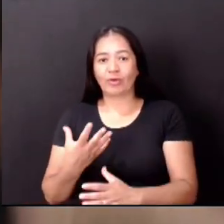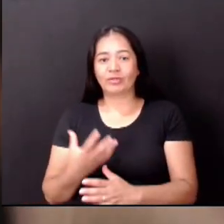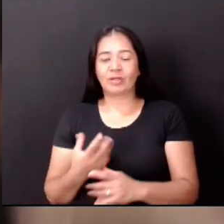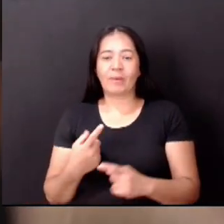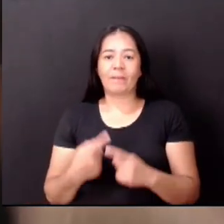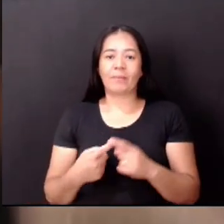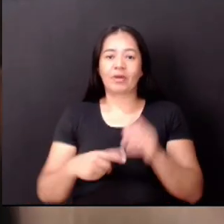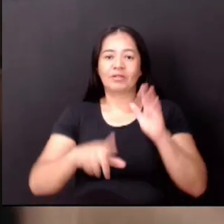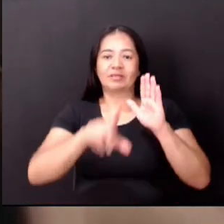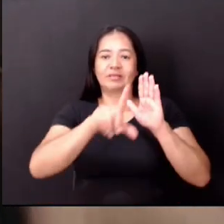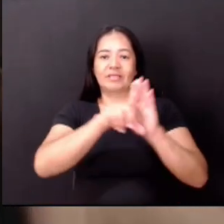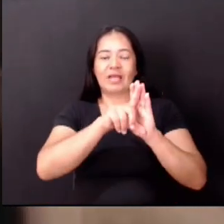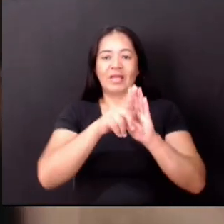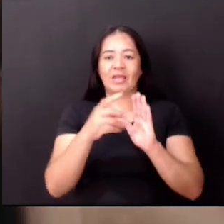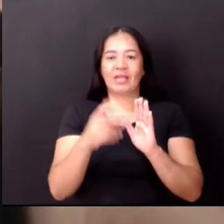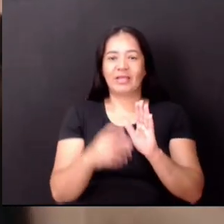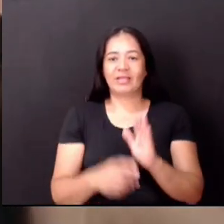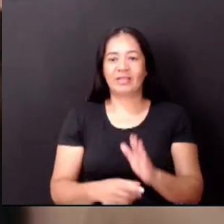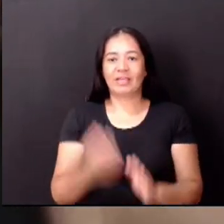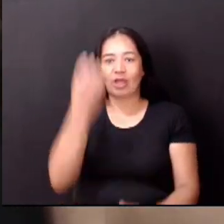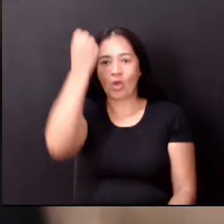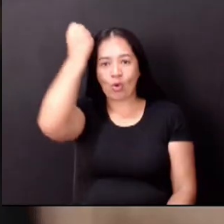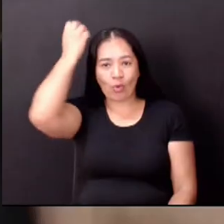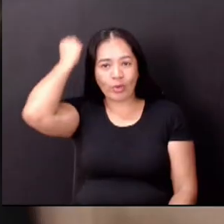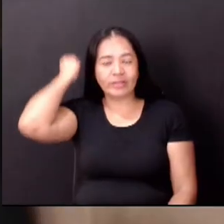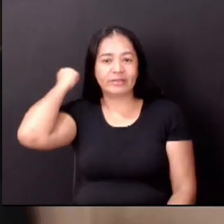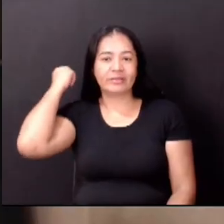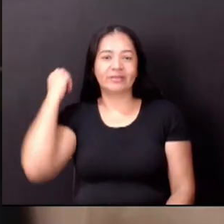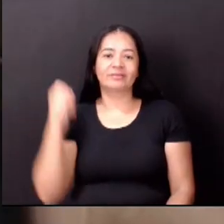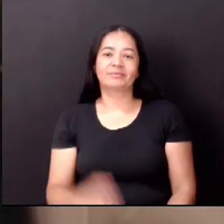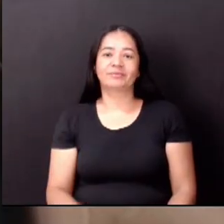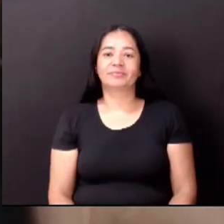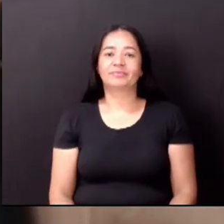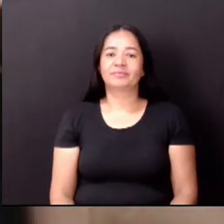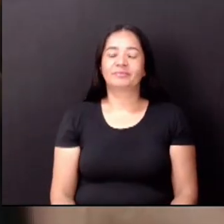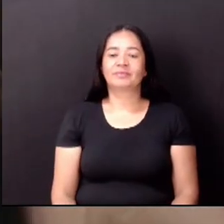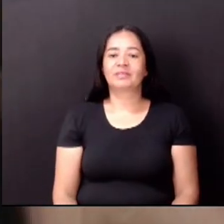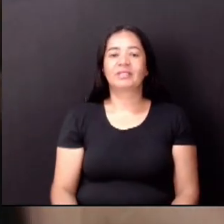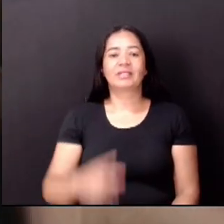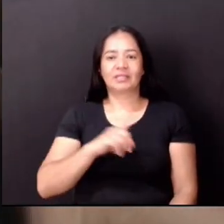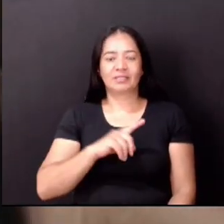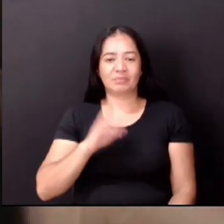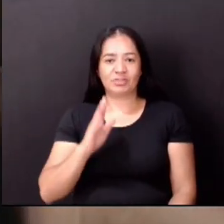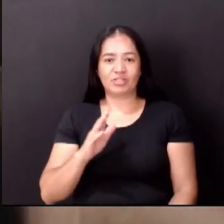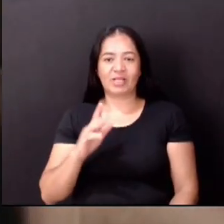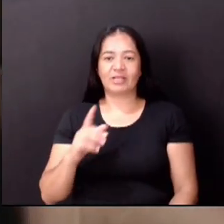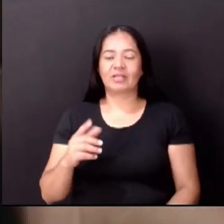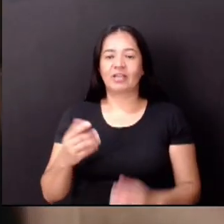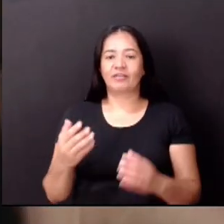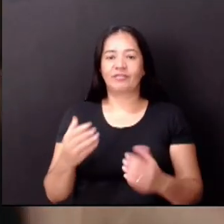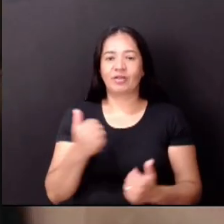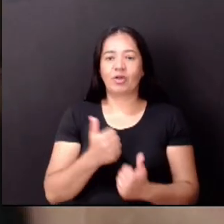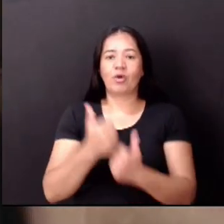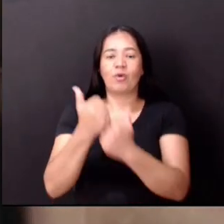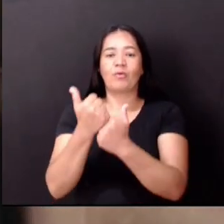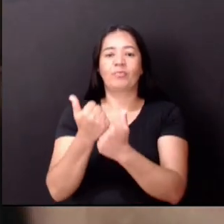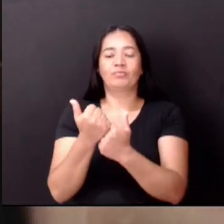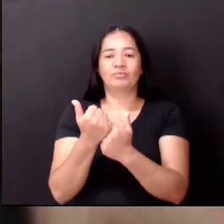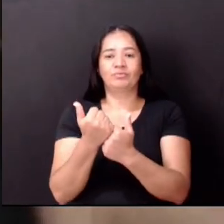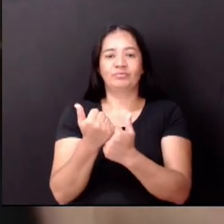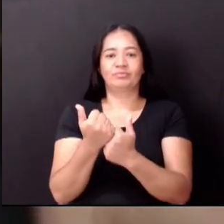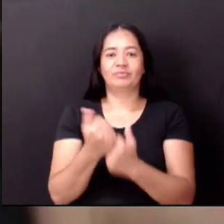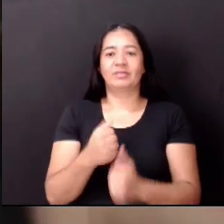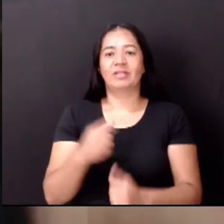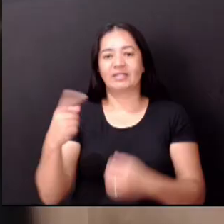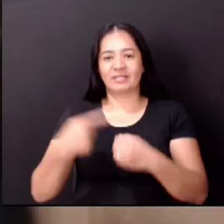da Lei de Incentivo, né? E teve, como eu já disse, o patrocínio do Cartonifício Valinhos. Então,